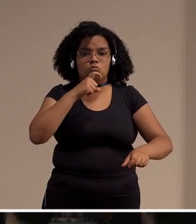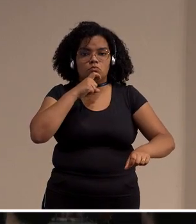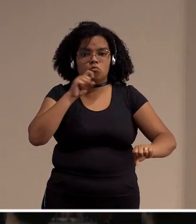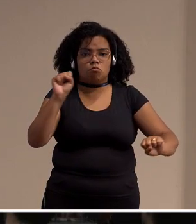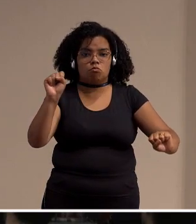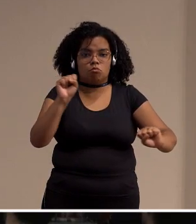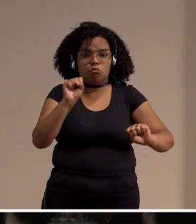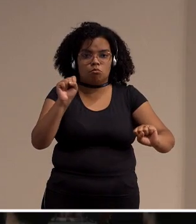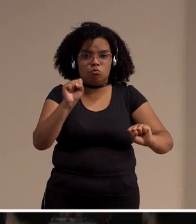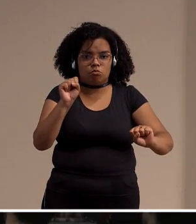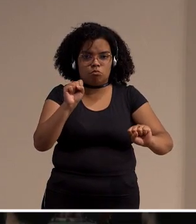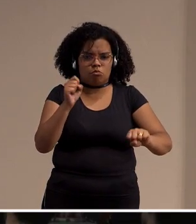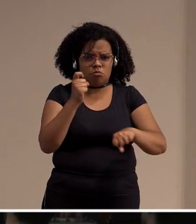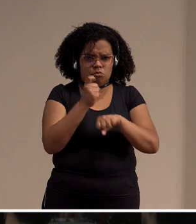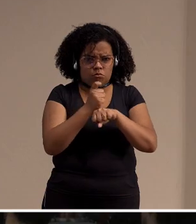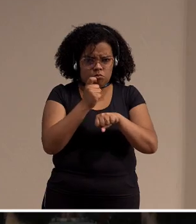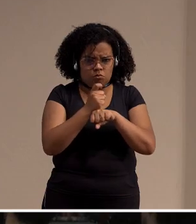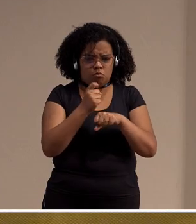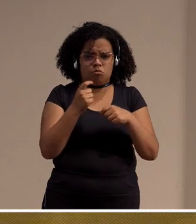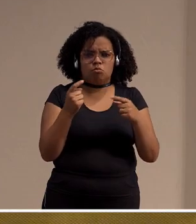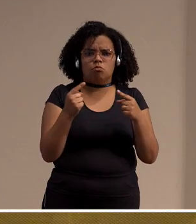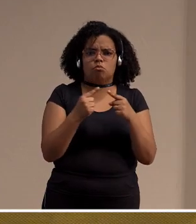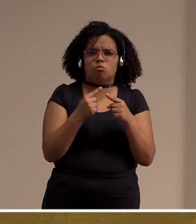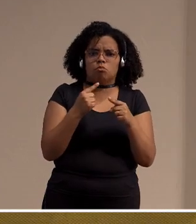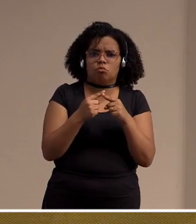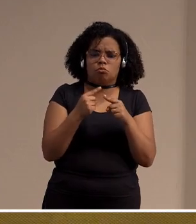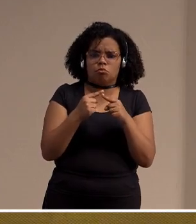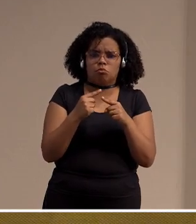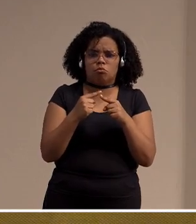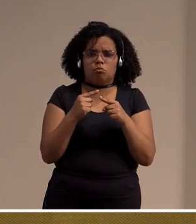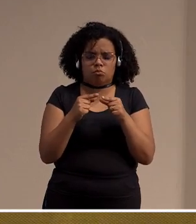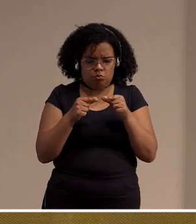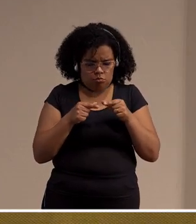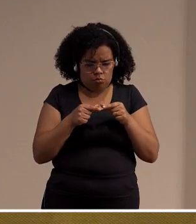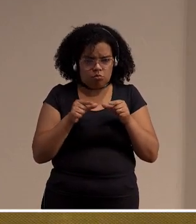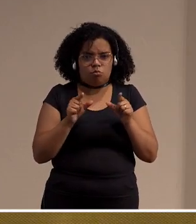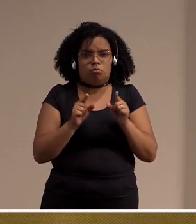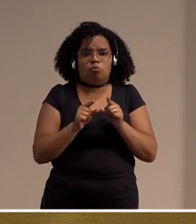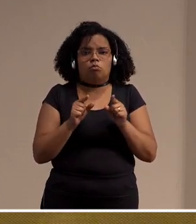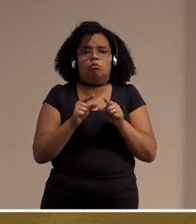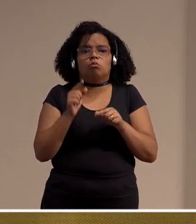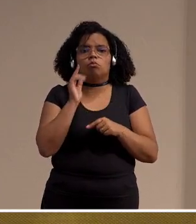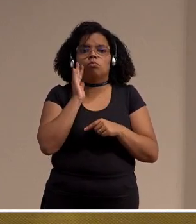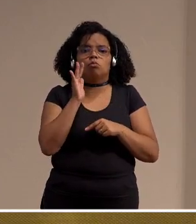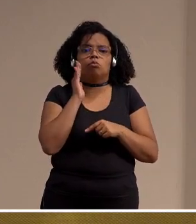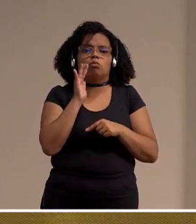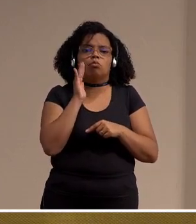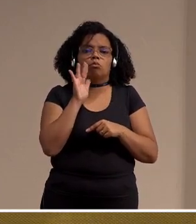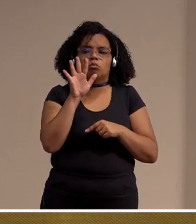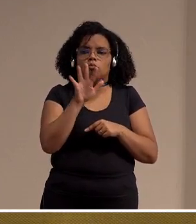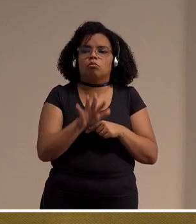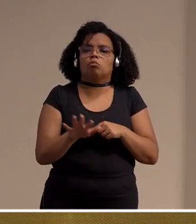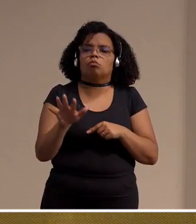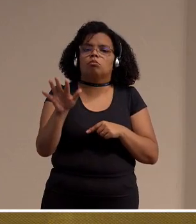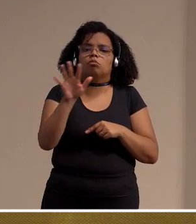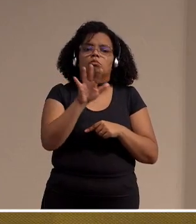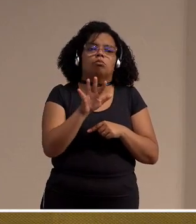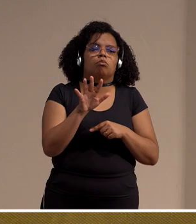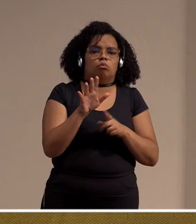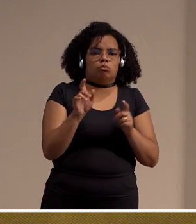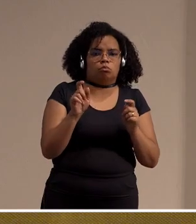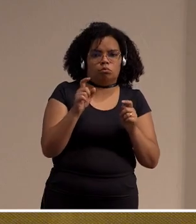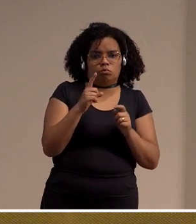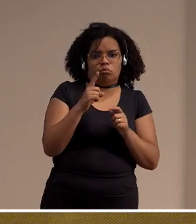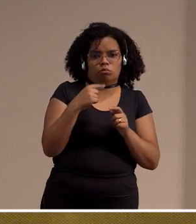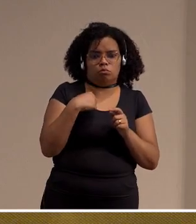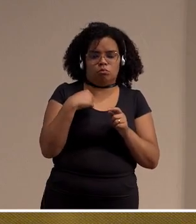minha escrita como uma imaginação cartográfica. Então, eu primeiro desenhei uns mapas de como seria Pampa